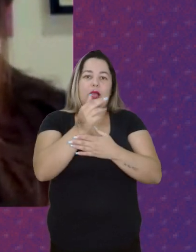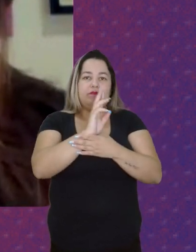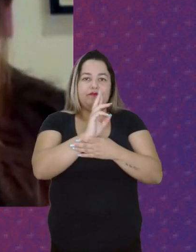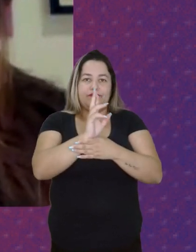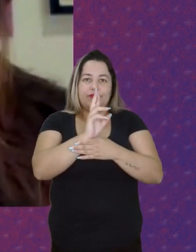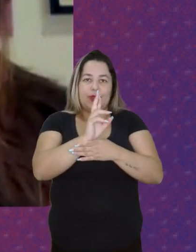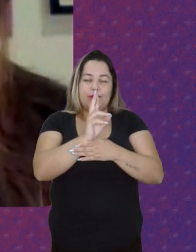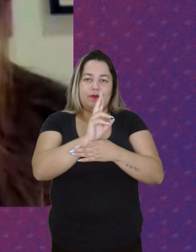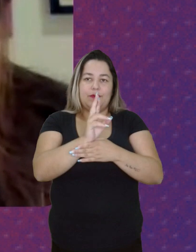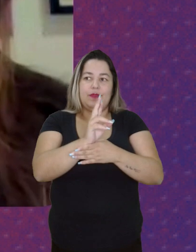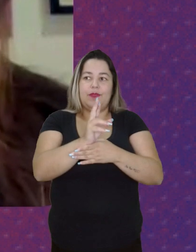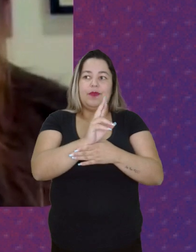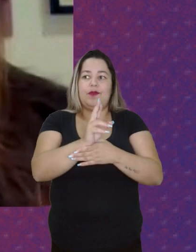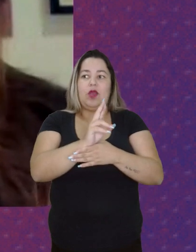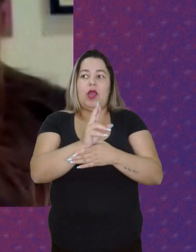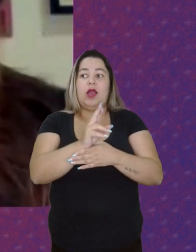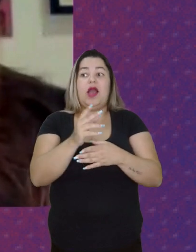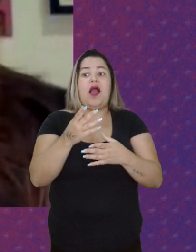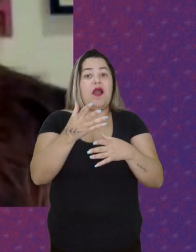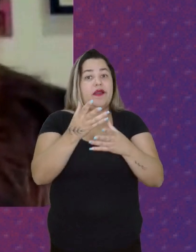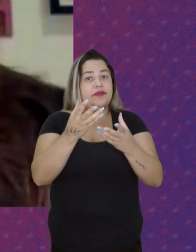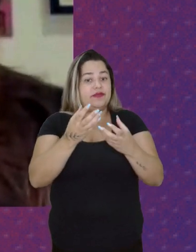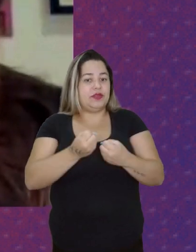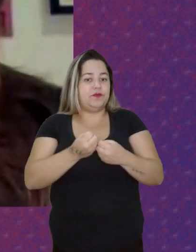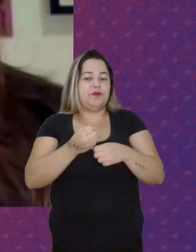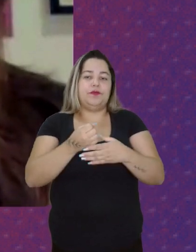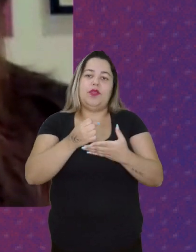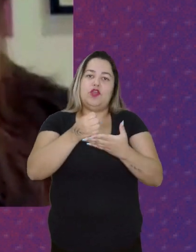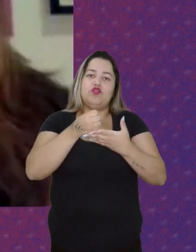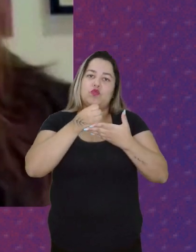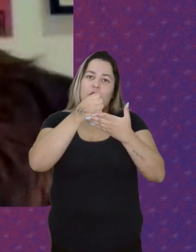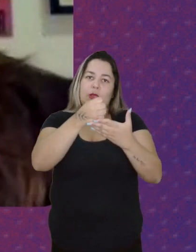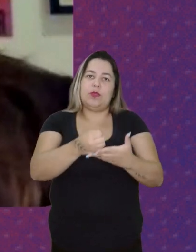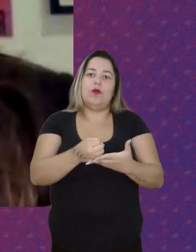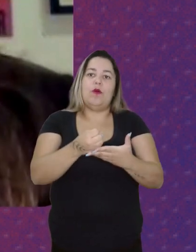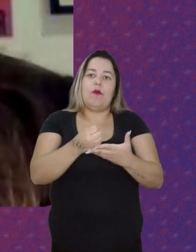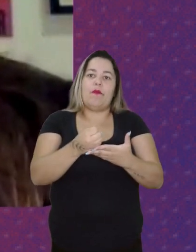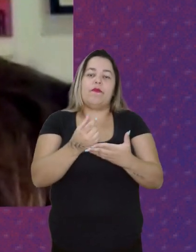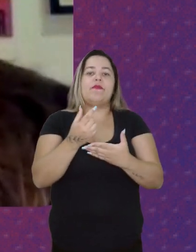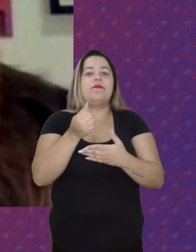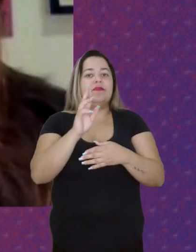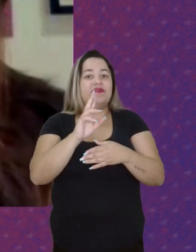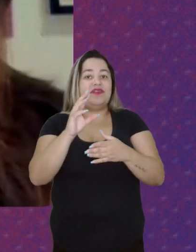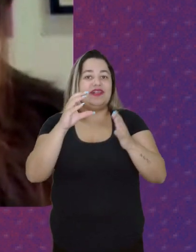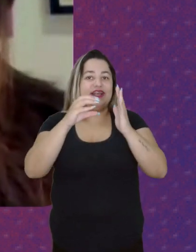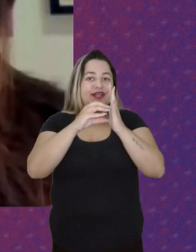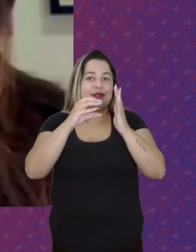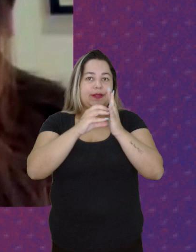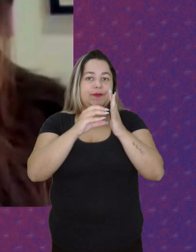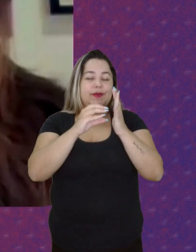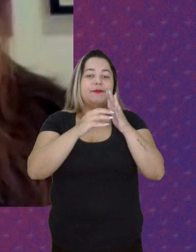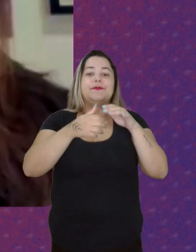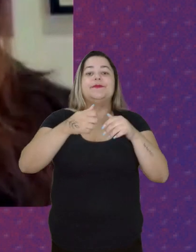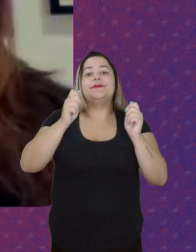para a campanha, para começar a receber dinheiro de doadores, para fazer a sua campanha, você precisa primeiro ter o registro da